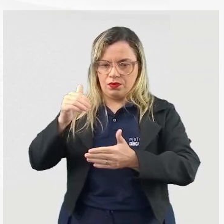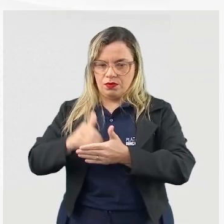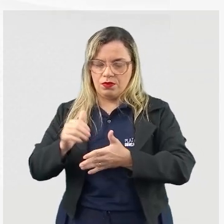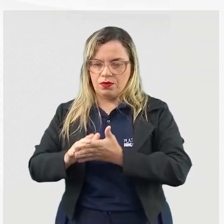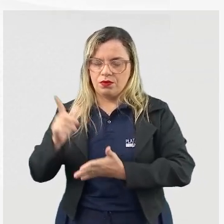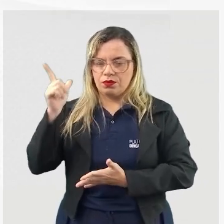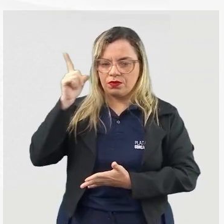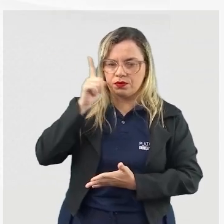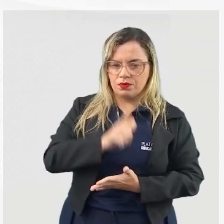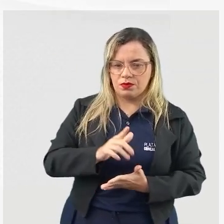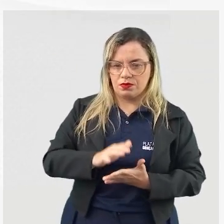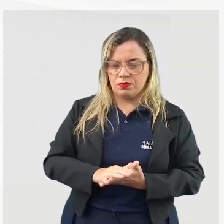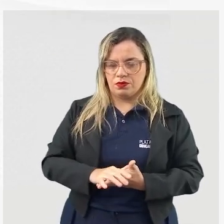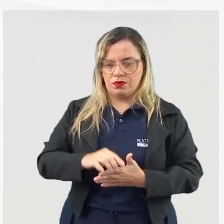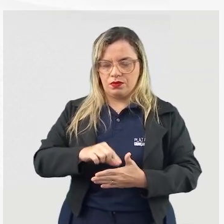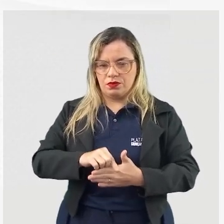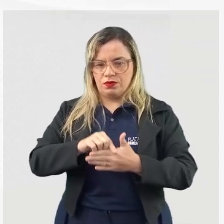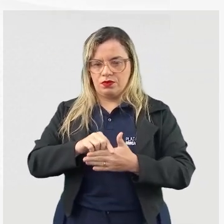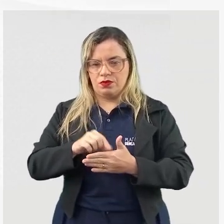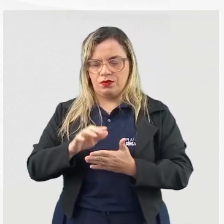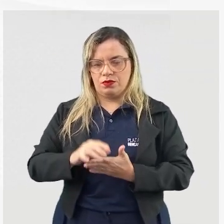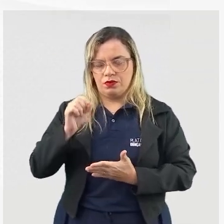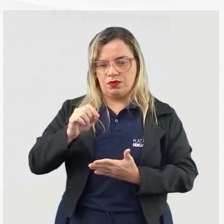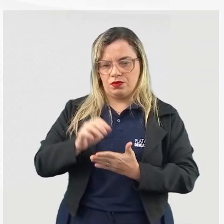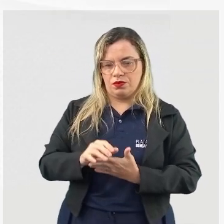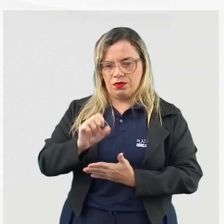venceu a eleição com